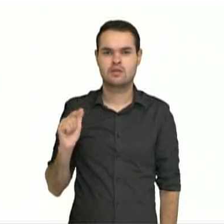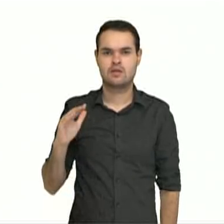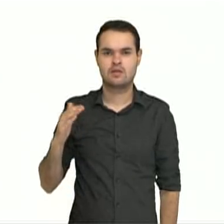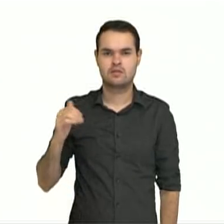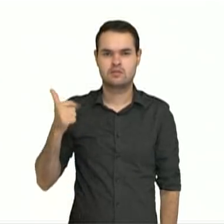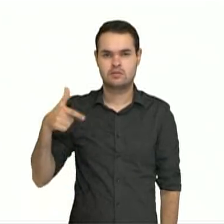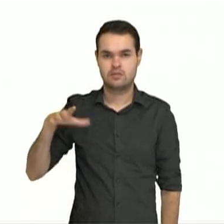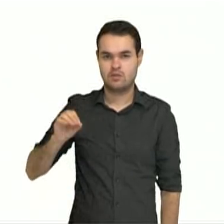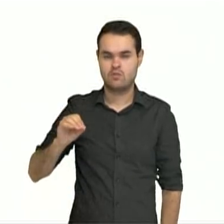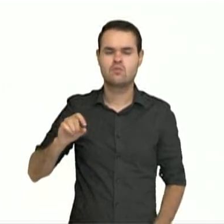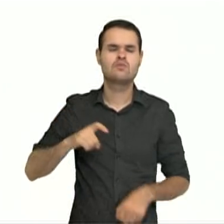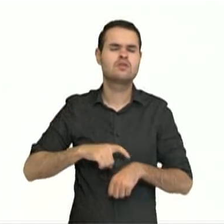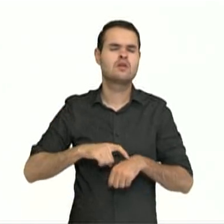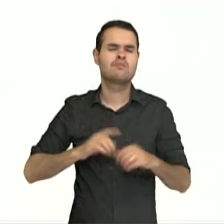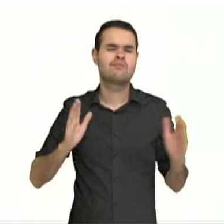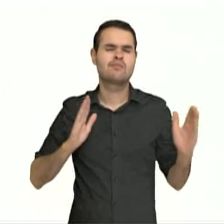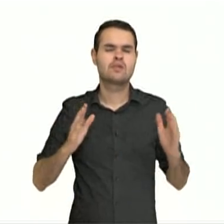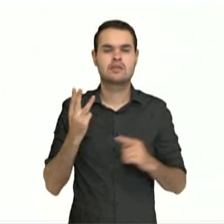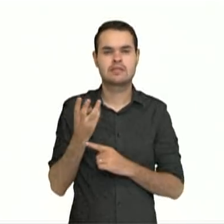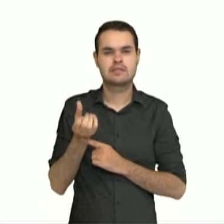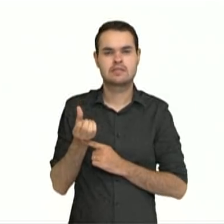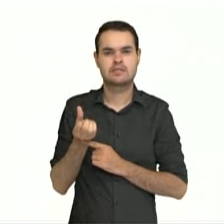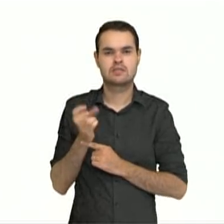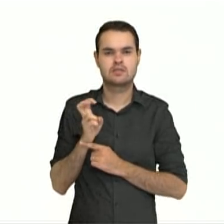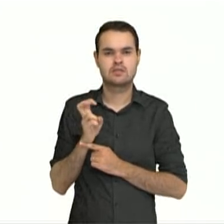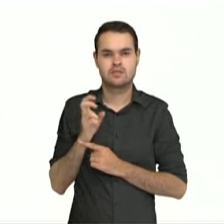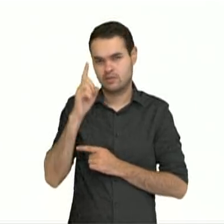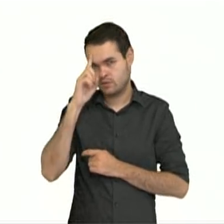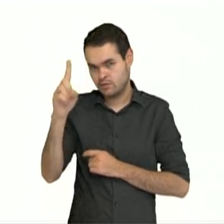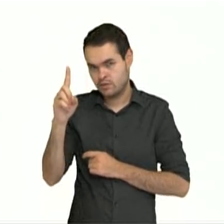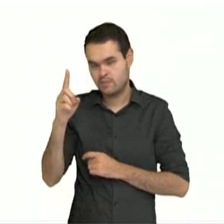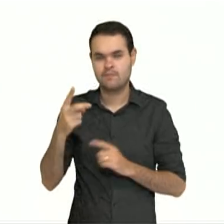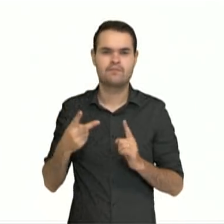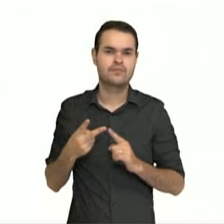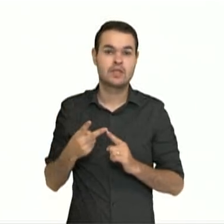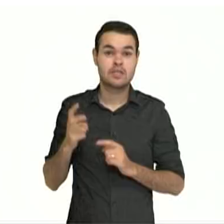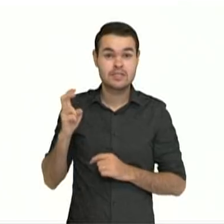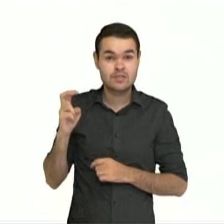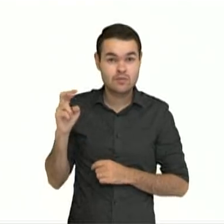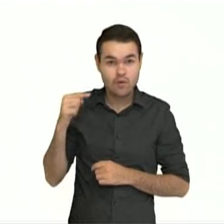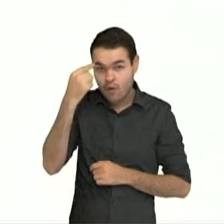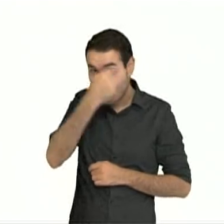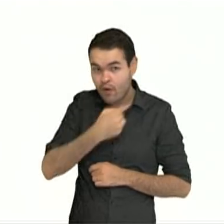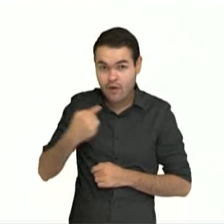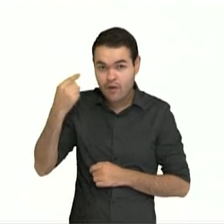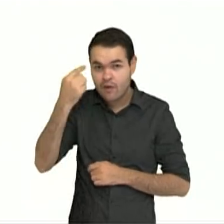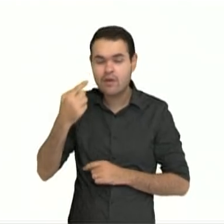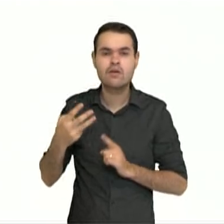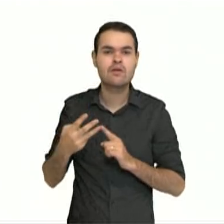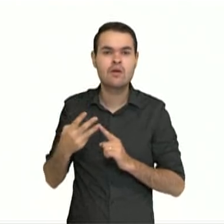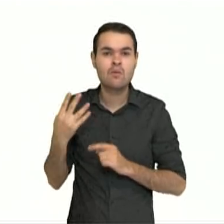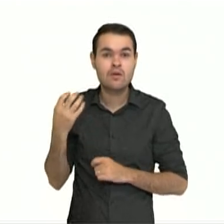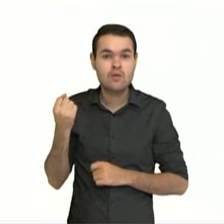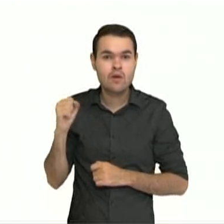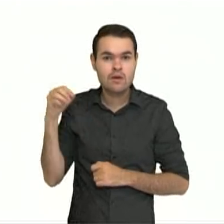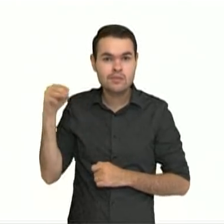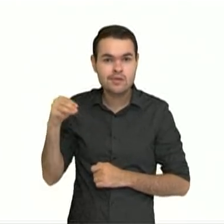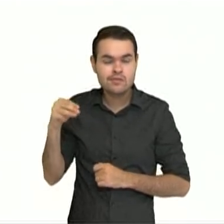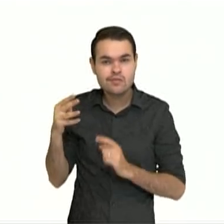dura a translação? 365 dias, 5 horas, 48 minutos